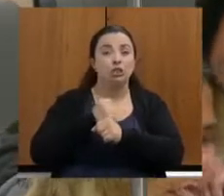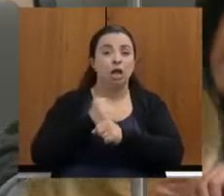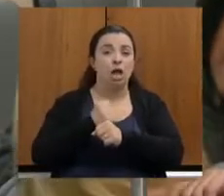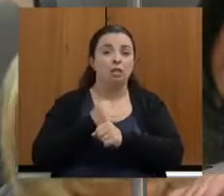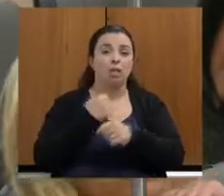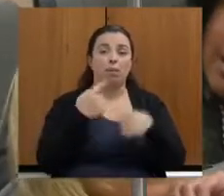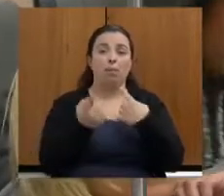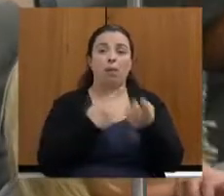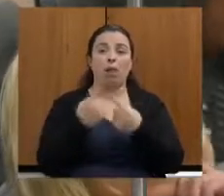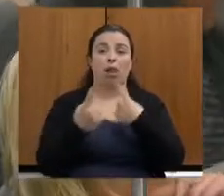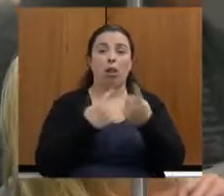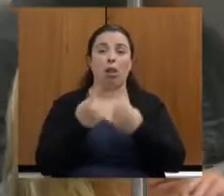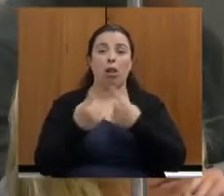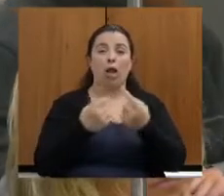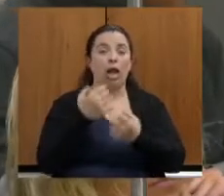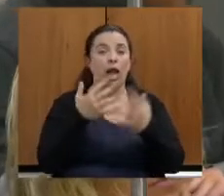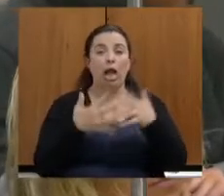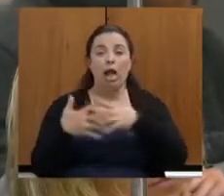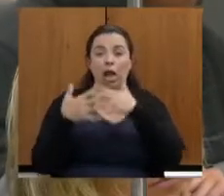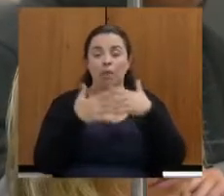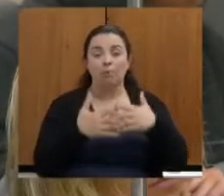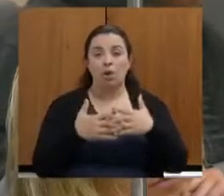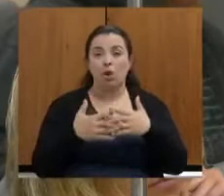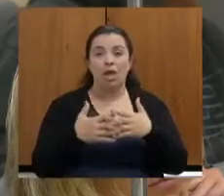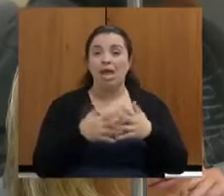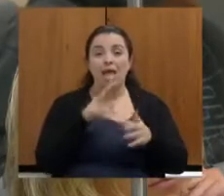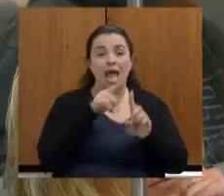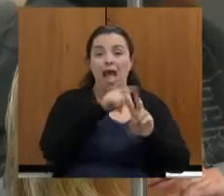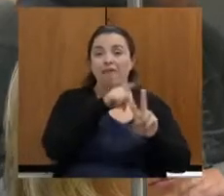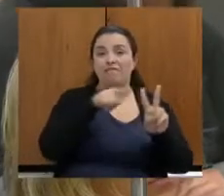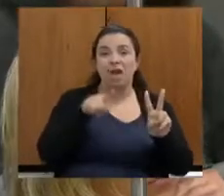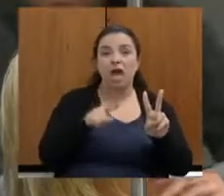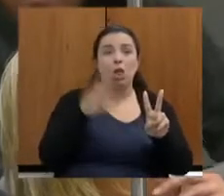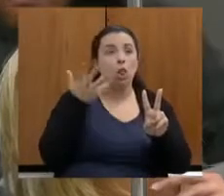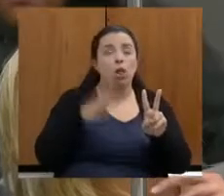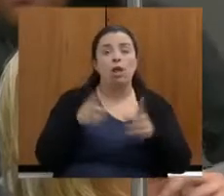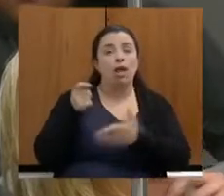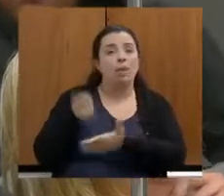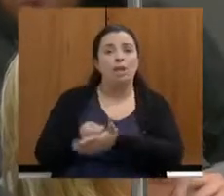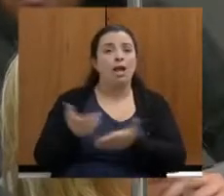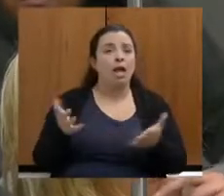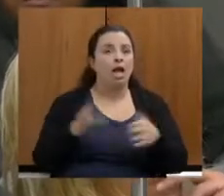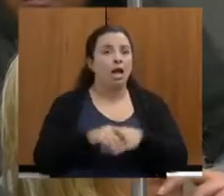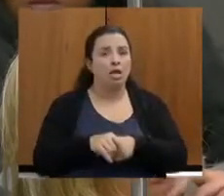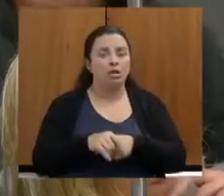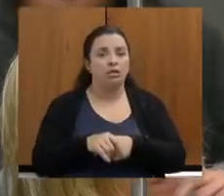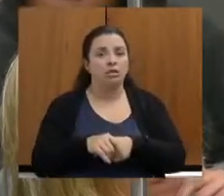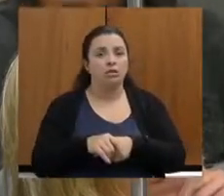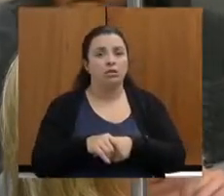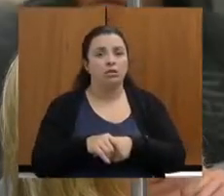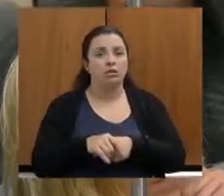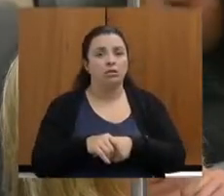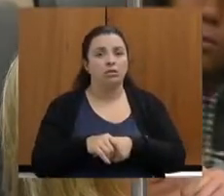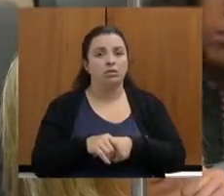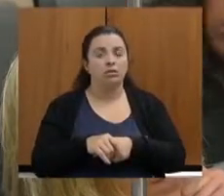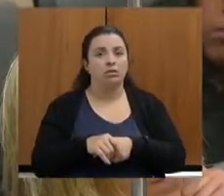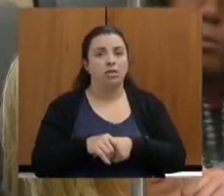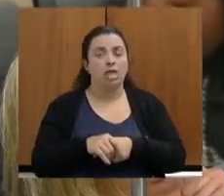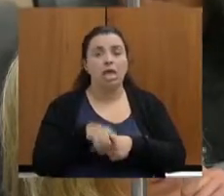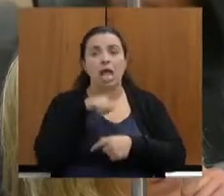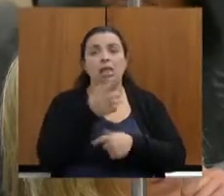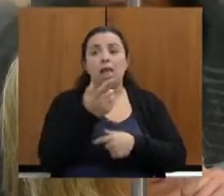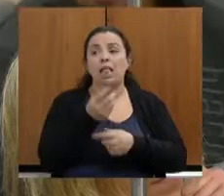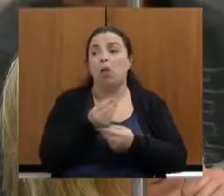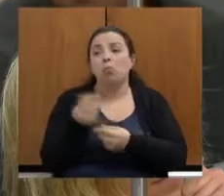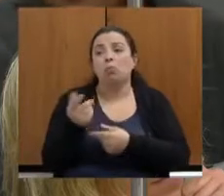lá e avalie recusa a pagar e eu nem devo uma mixaria de dinheiro quis que tocou para a gente poder estar